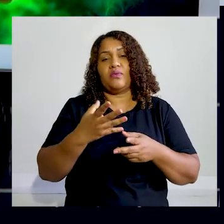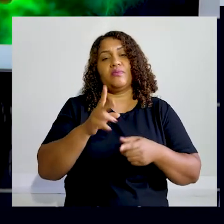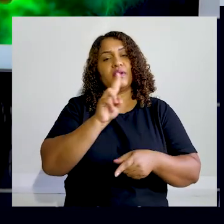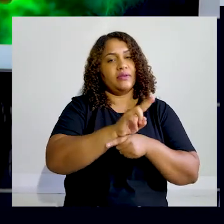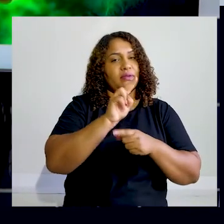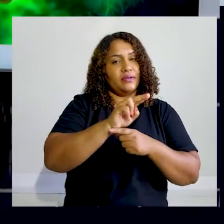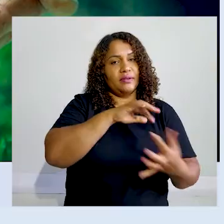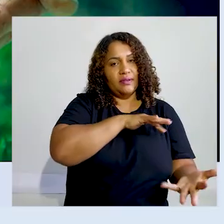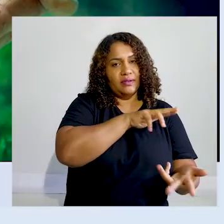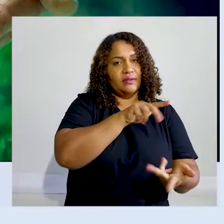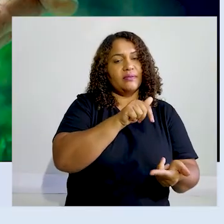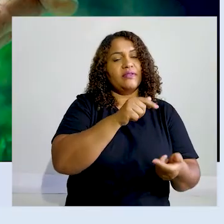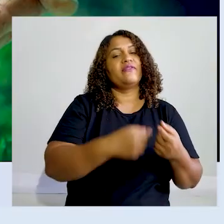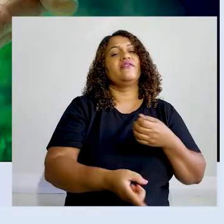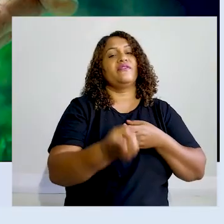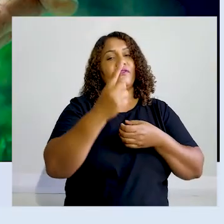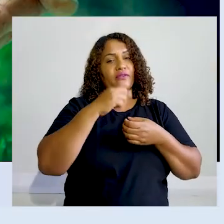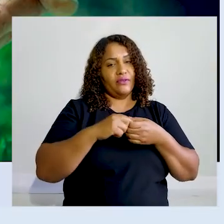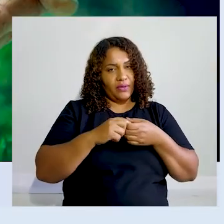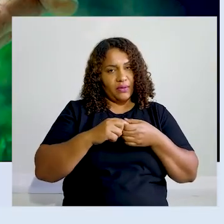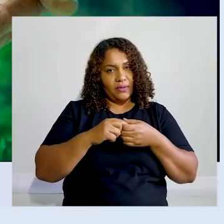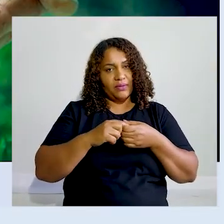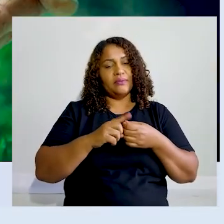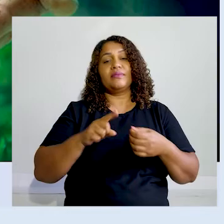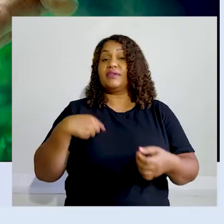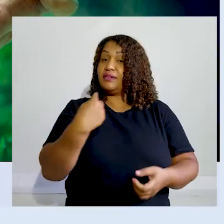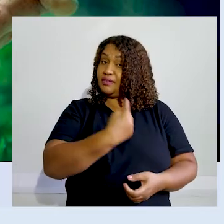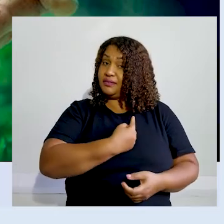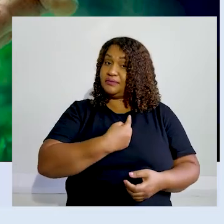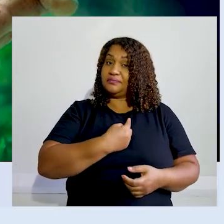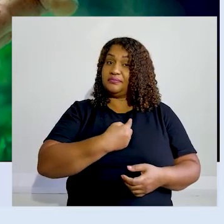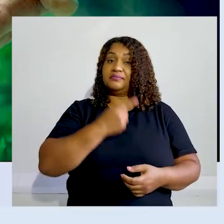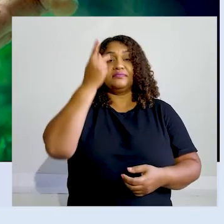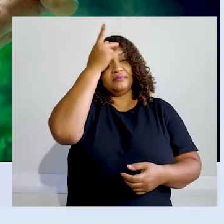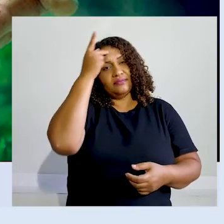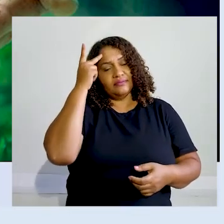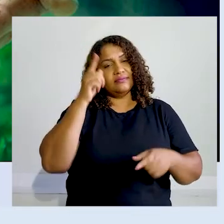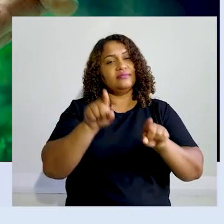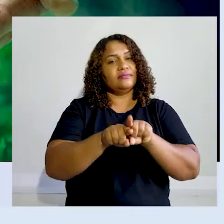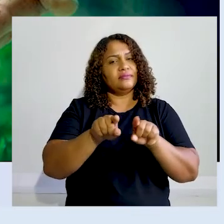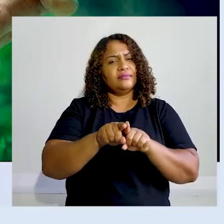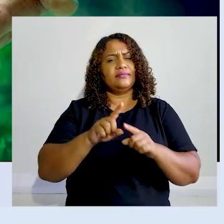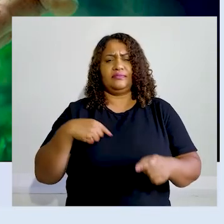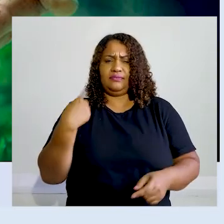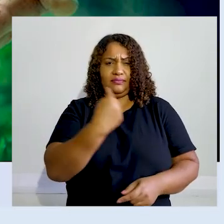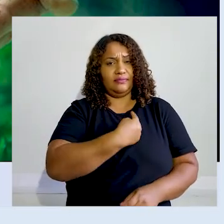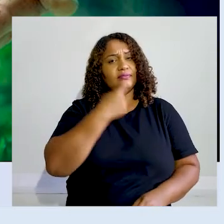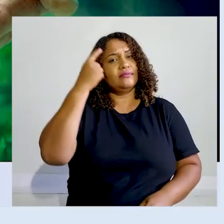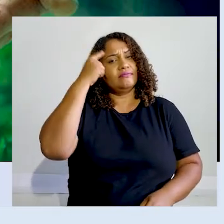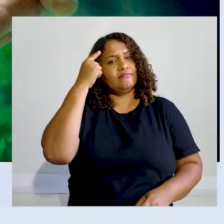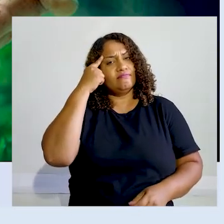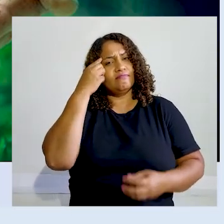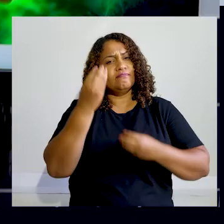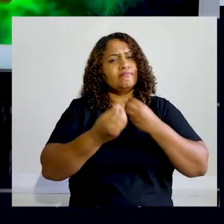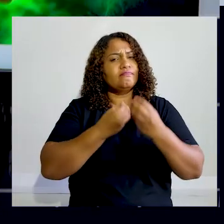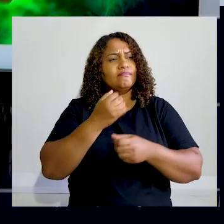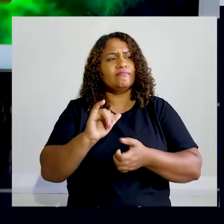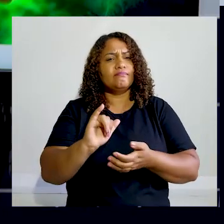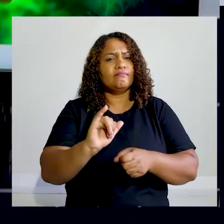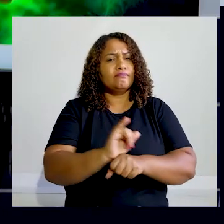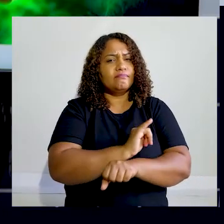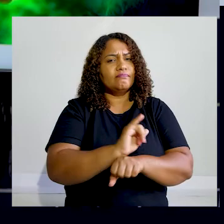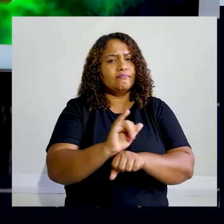planeta retorna multiplicado em benefícios para nós, seres humanos. Vamos pensar e agir